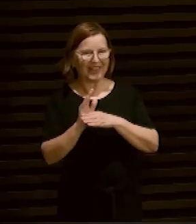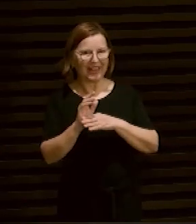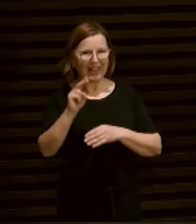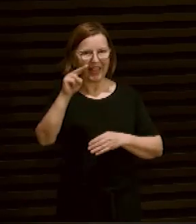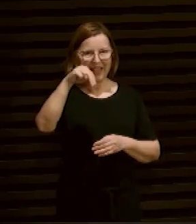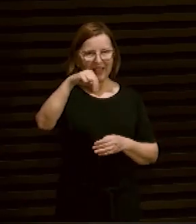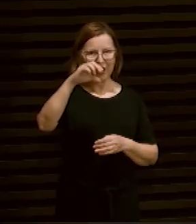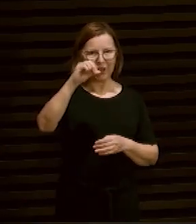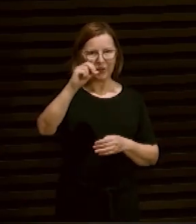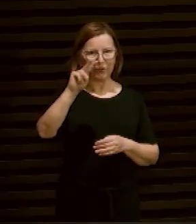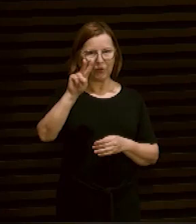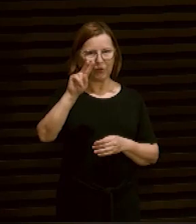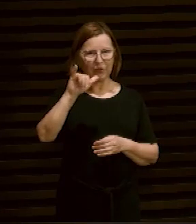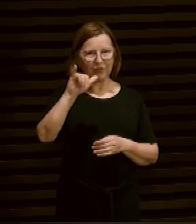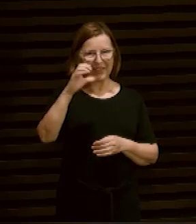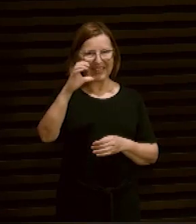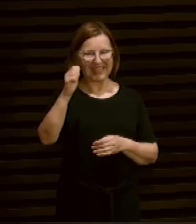Teve só os velhos.